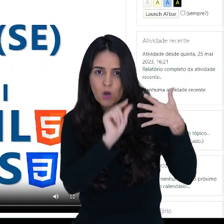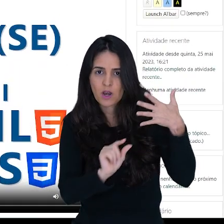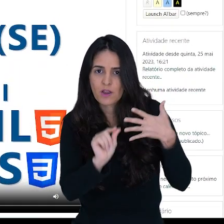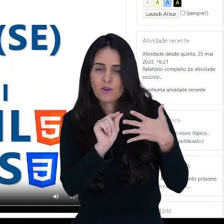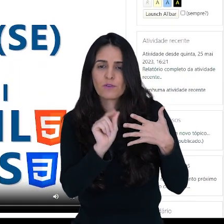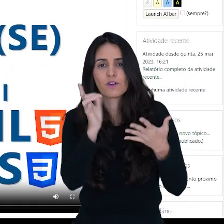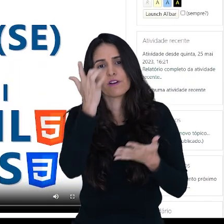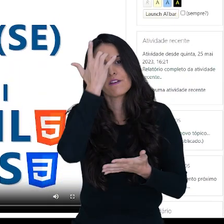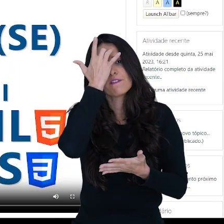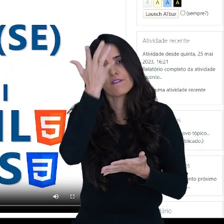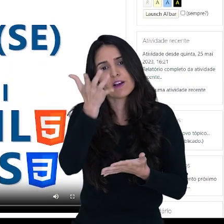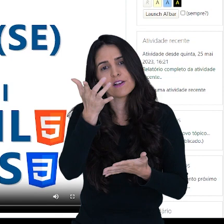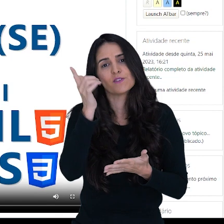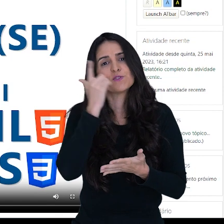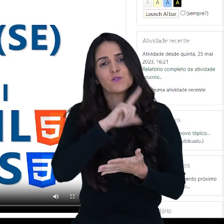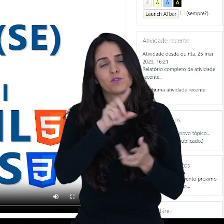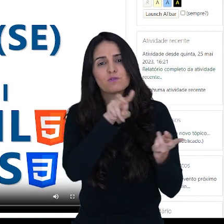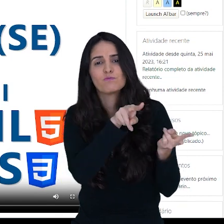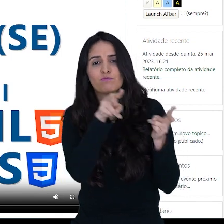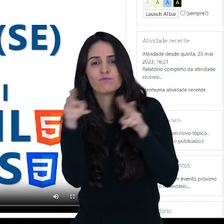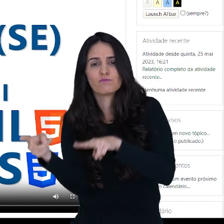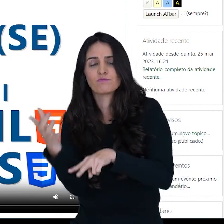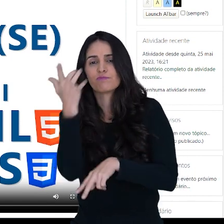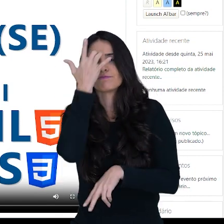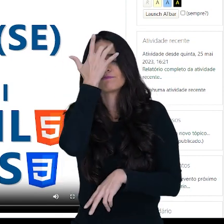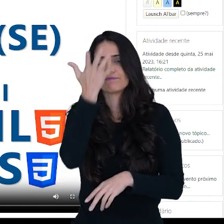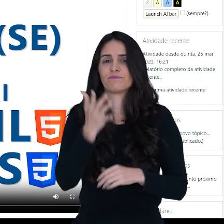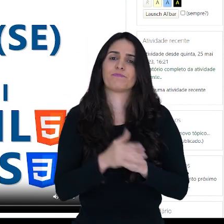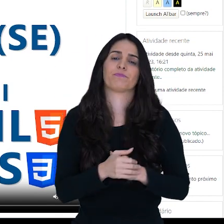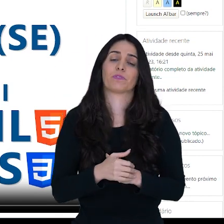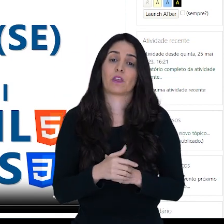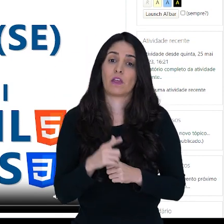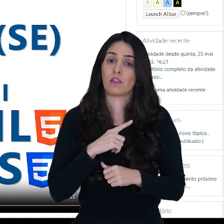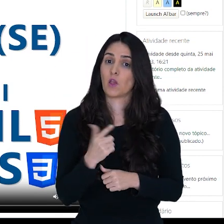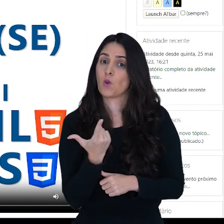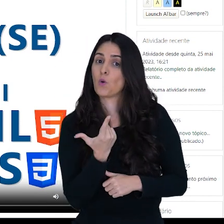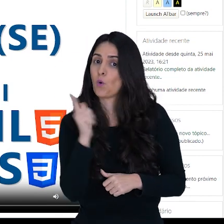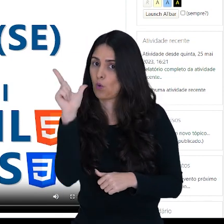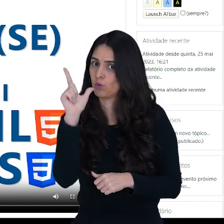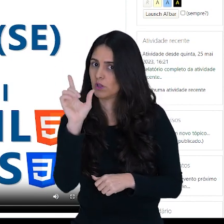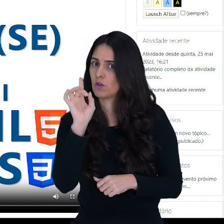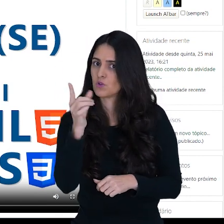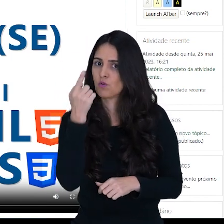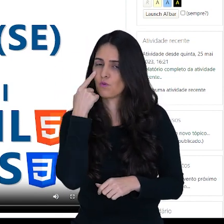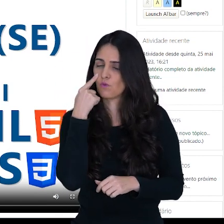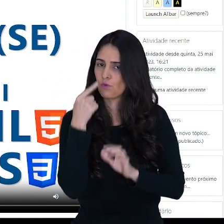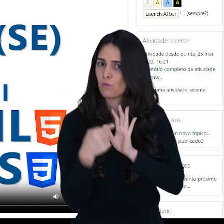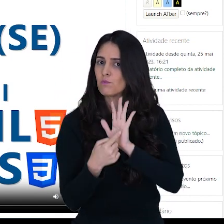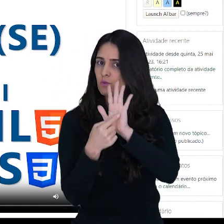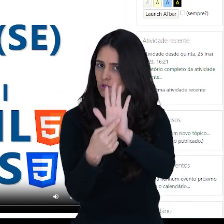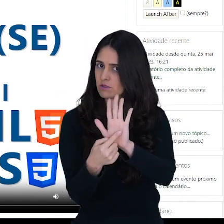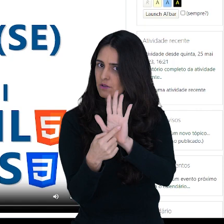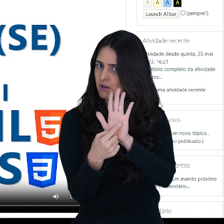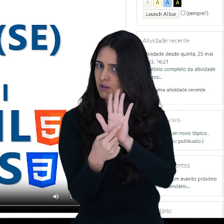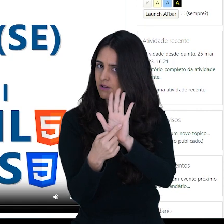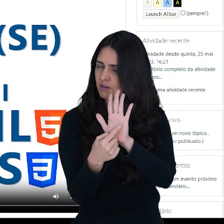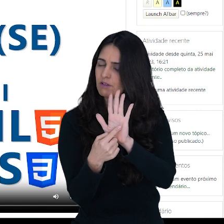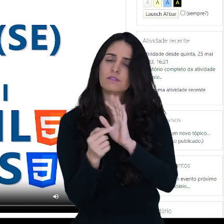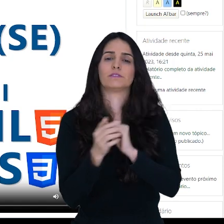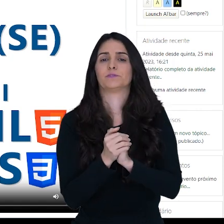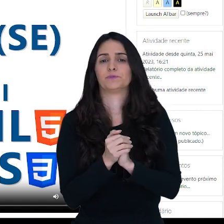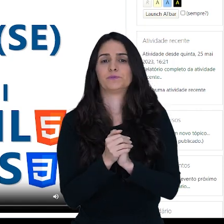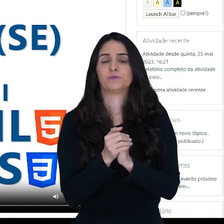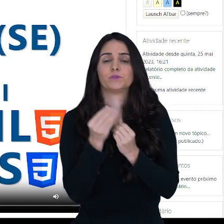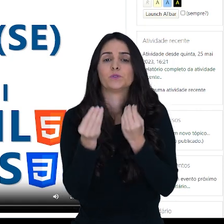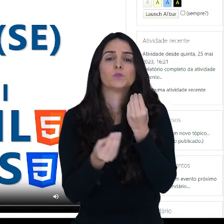E é assim que você consegue importar da maneira mais prática Tá certo existe uma outra forma que